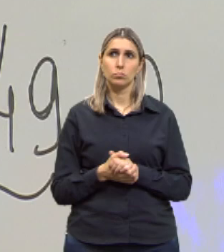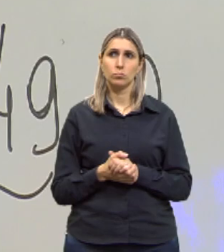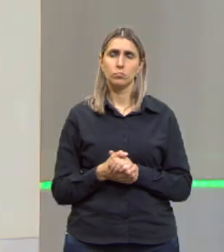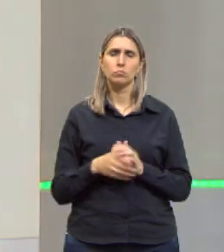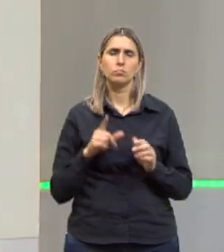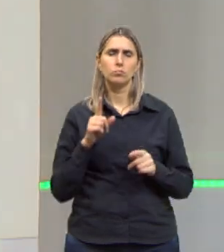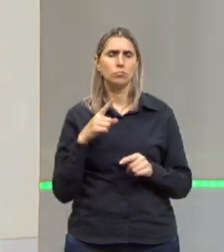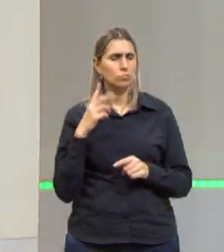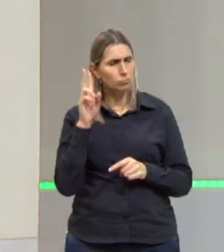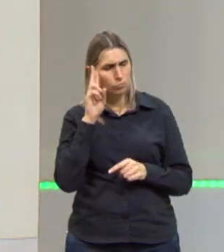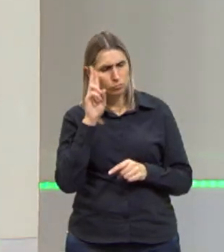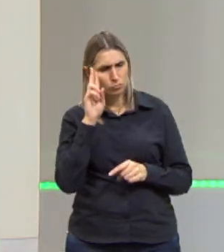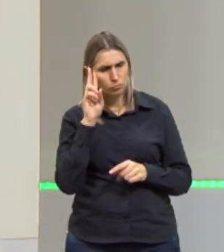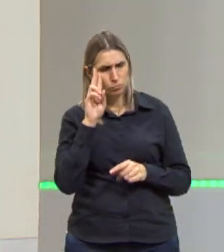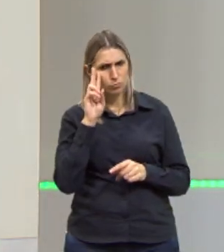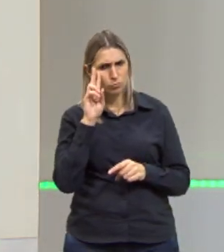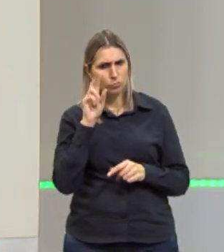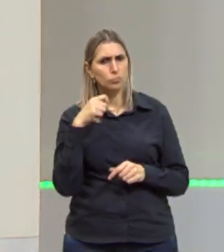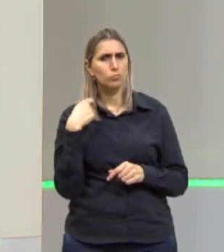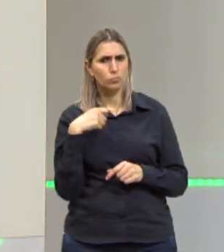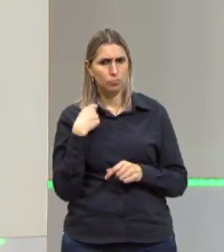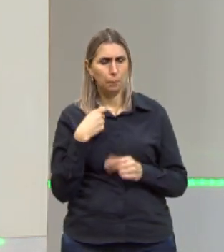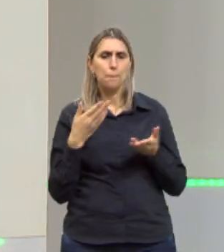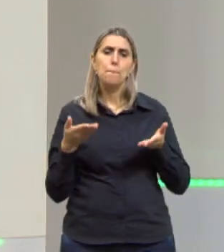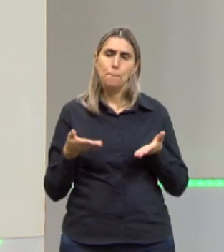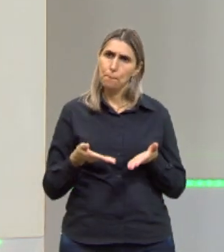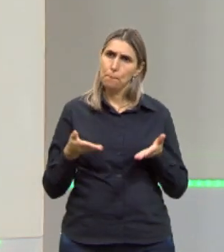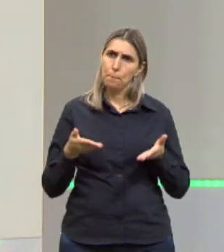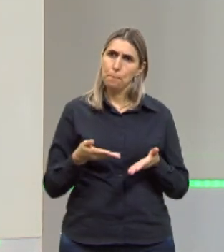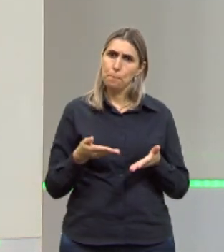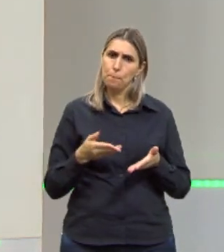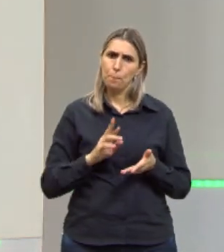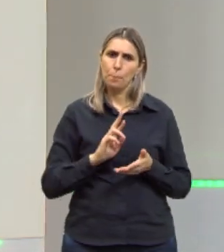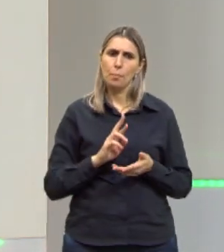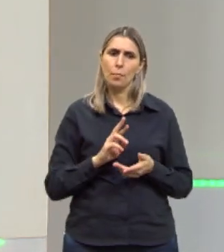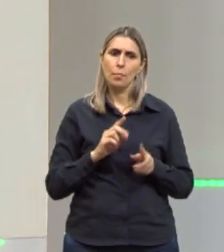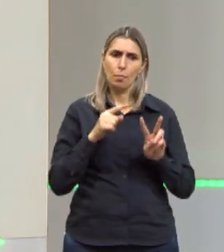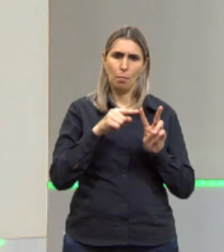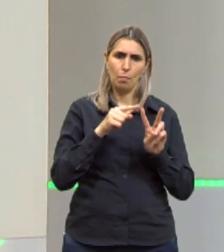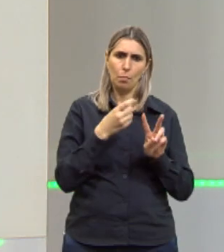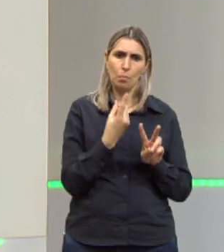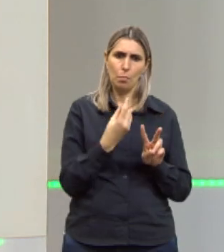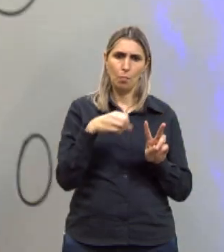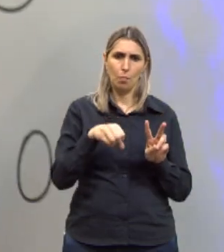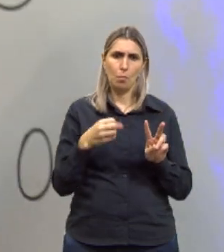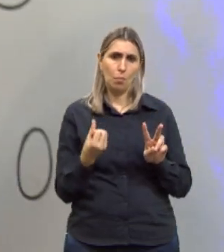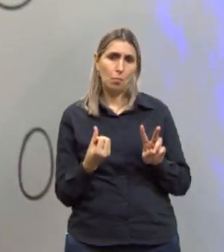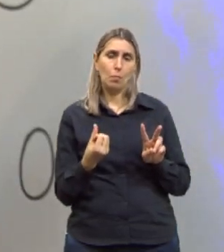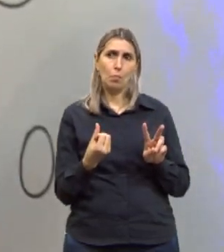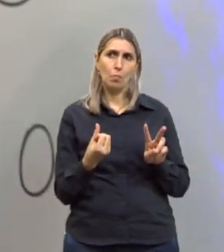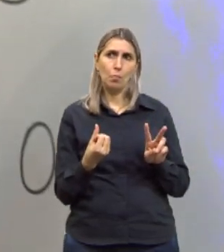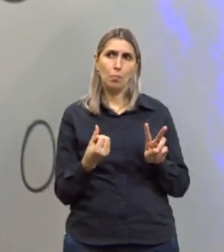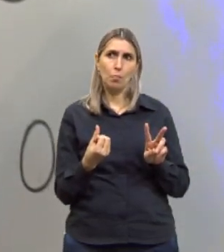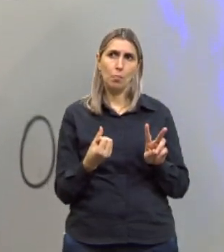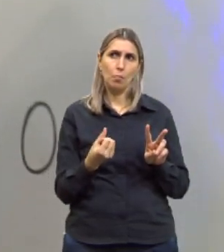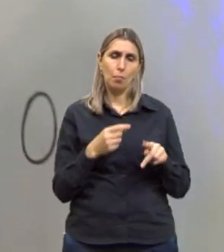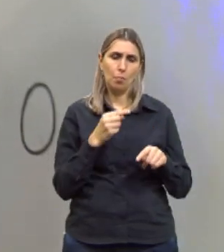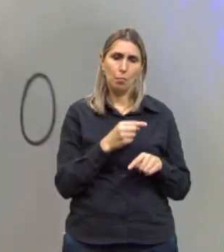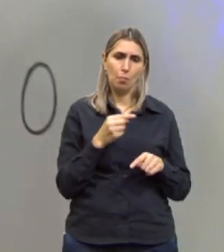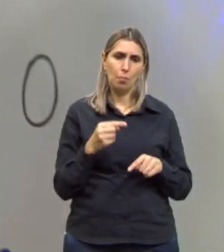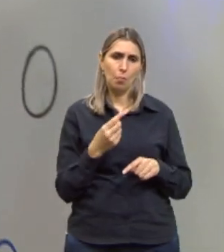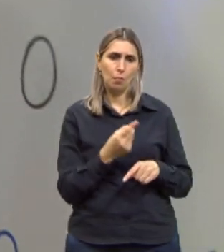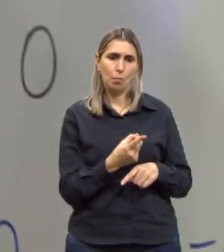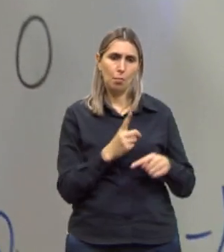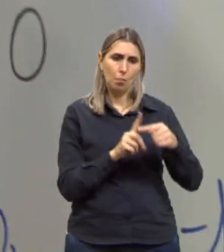Se a gente não lembra do que a gente vai precisar agora, que é a raiz de 196, então, ó, menos com menos,